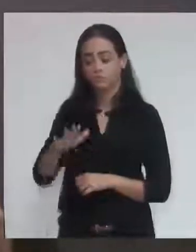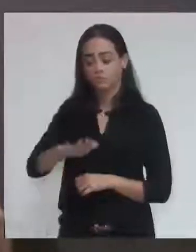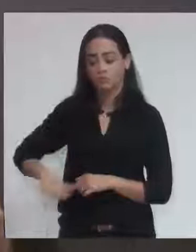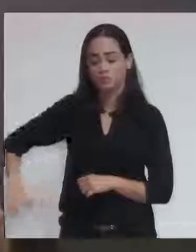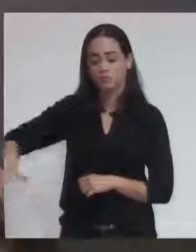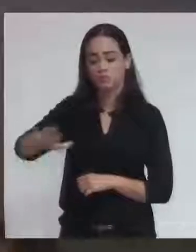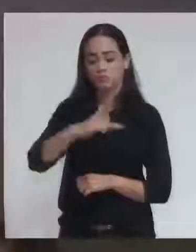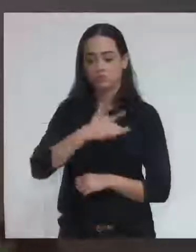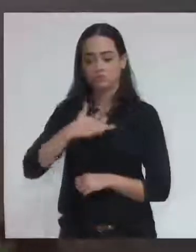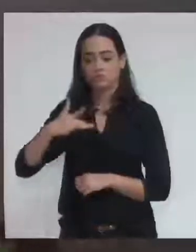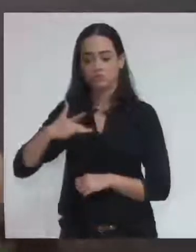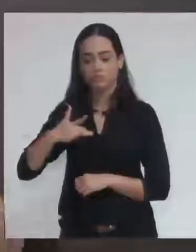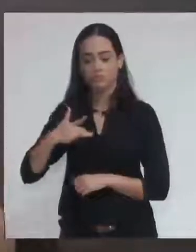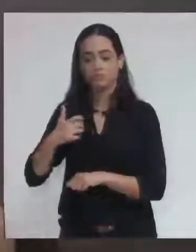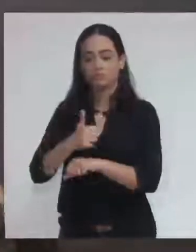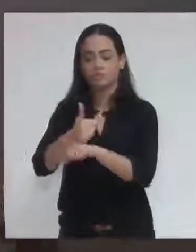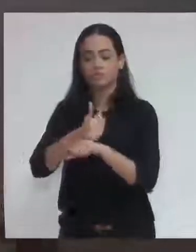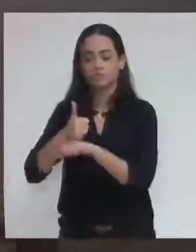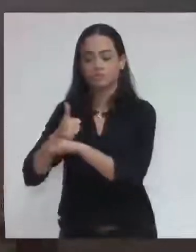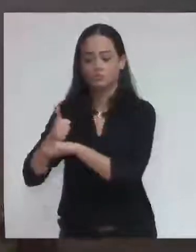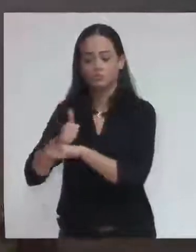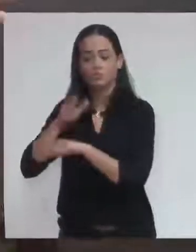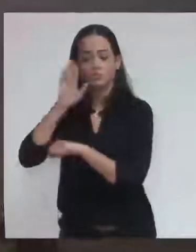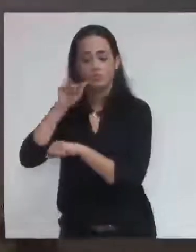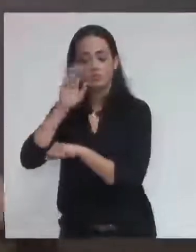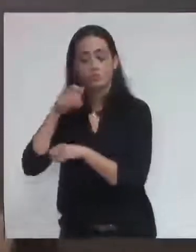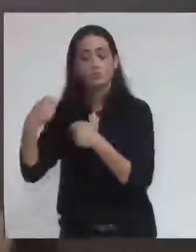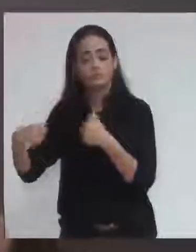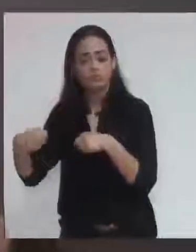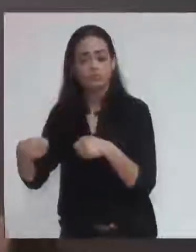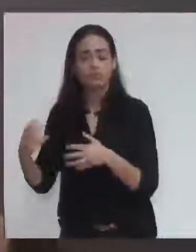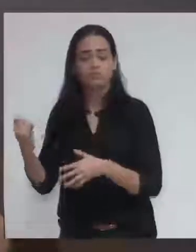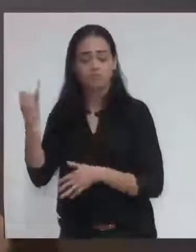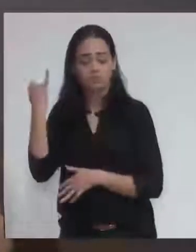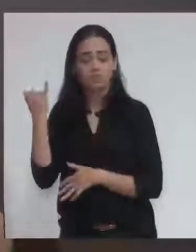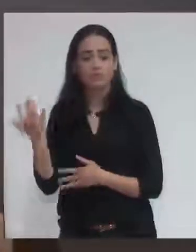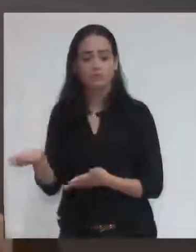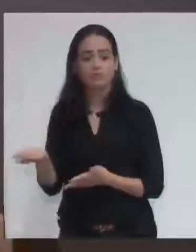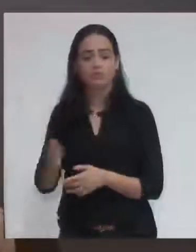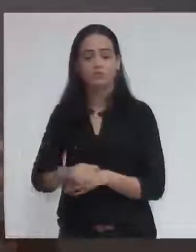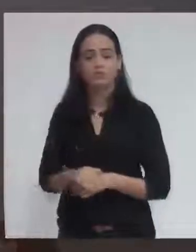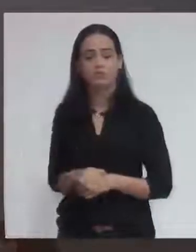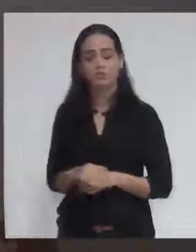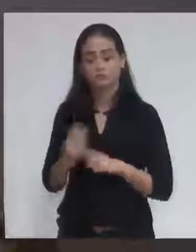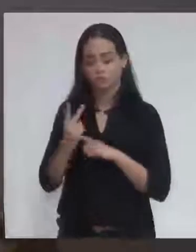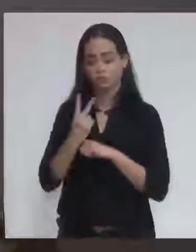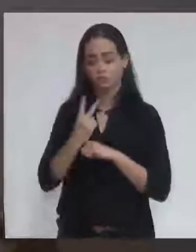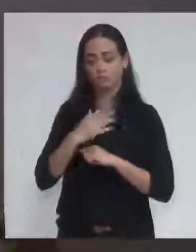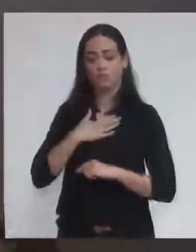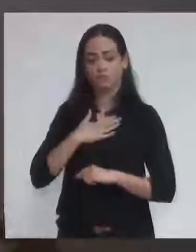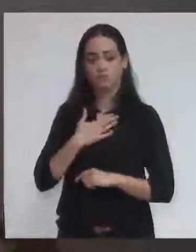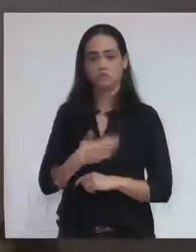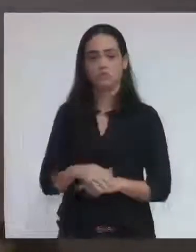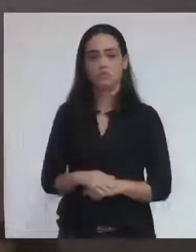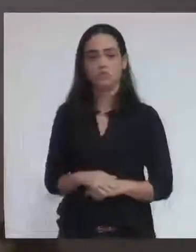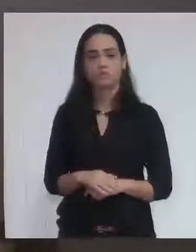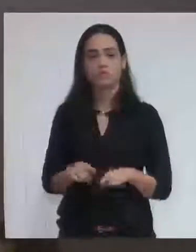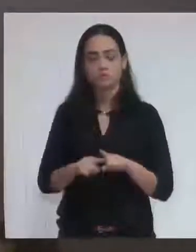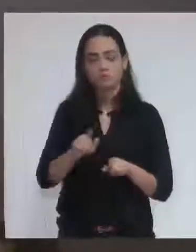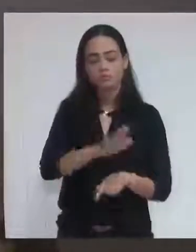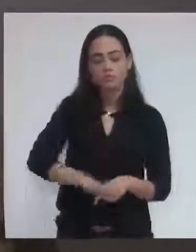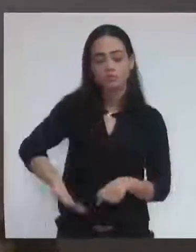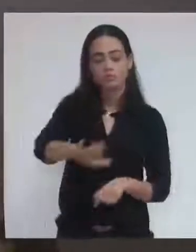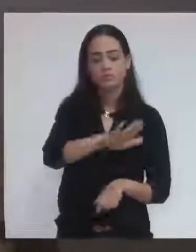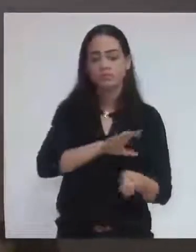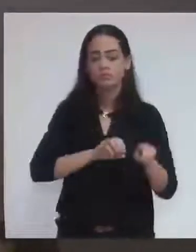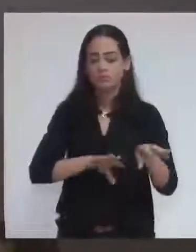lá e precisam desse cuidado. Profissionais da segurança pública e etc. Não é? Eu lembrei alguns pontos que faço